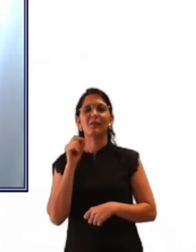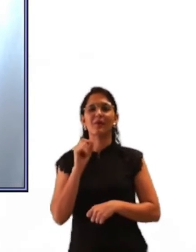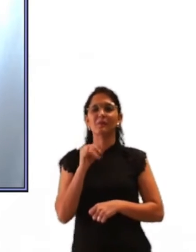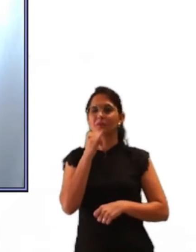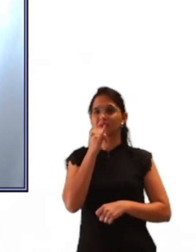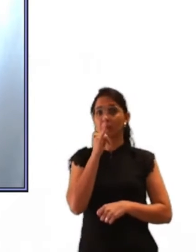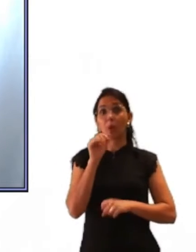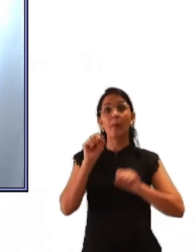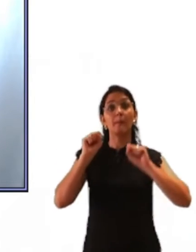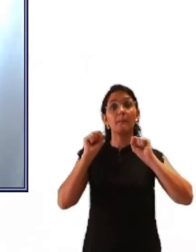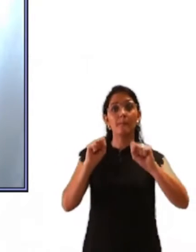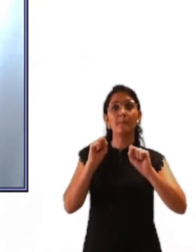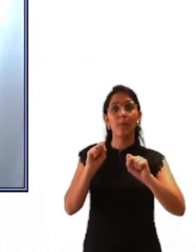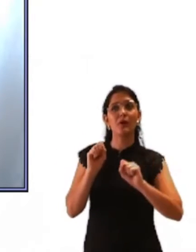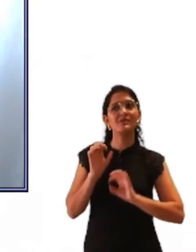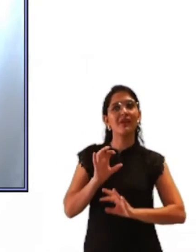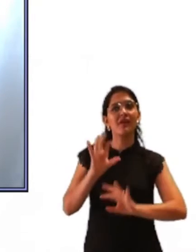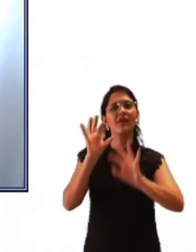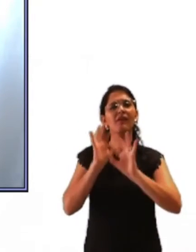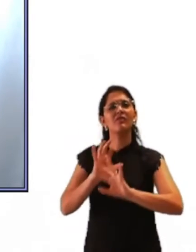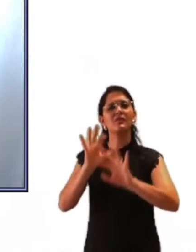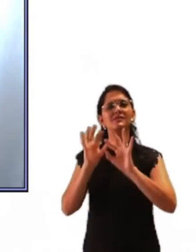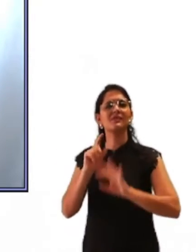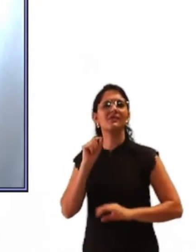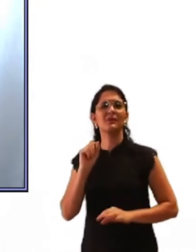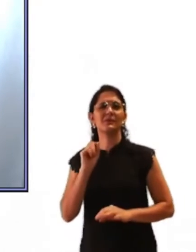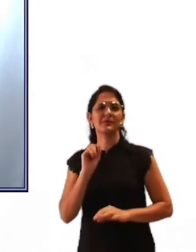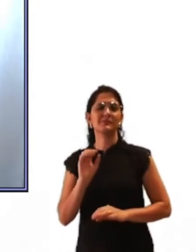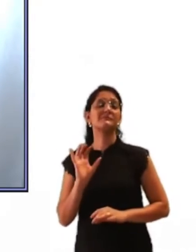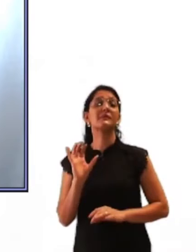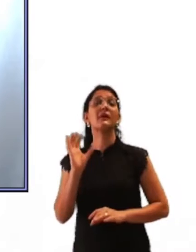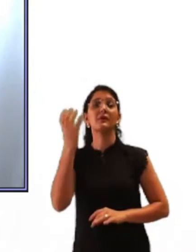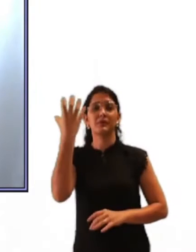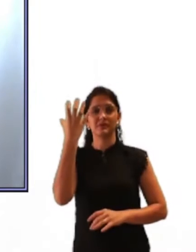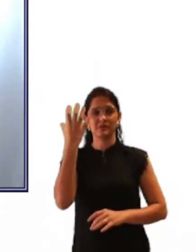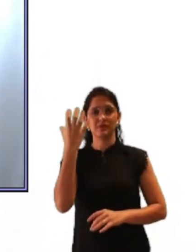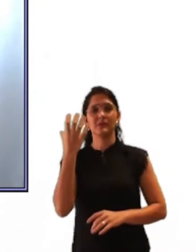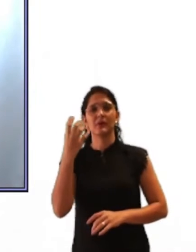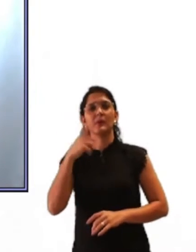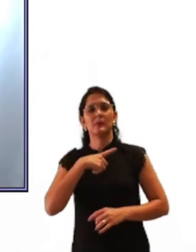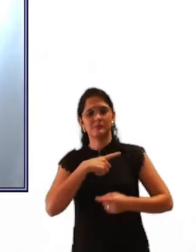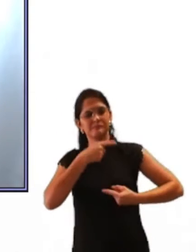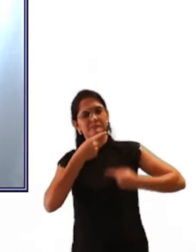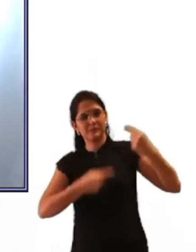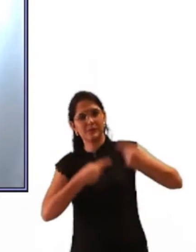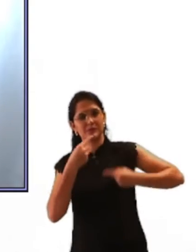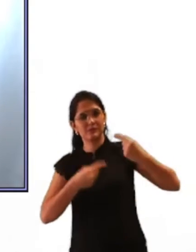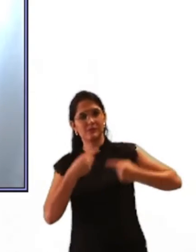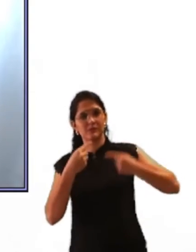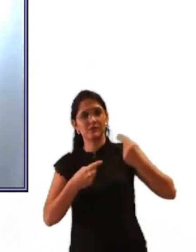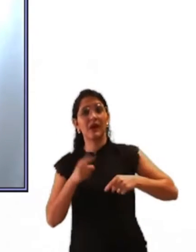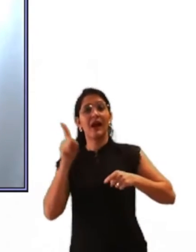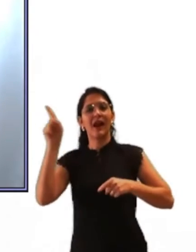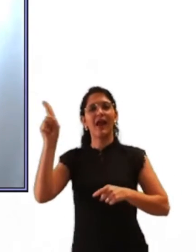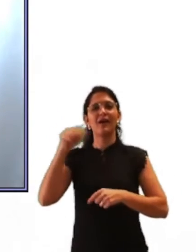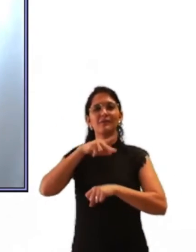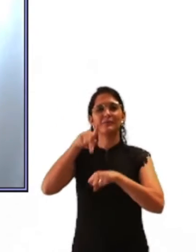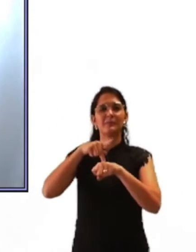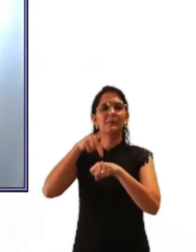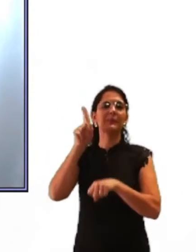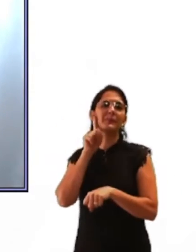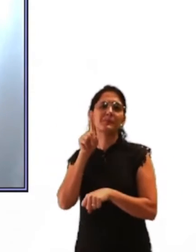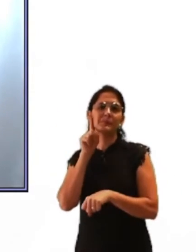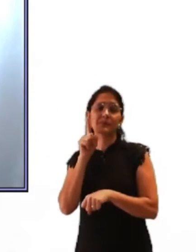de influenciar, né? Tem uma situação que é muito discutida, principalmente no direito norte-americano, que é o chamado